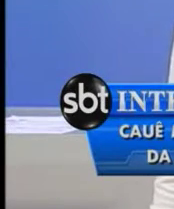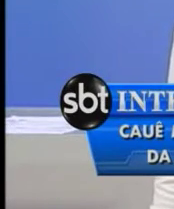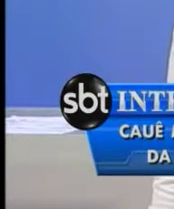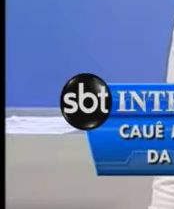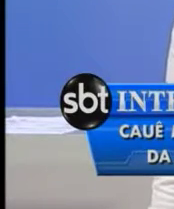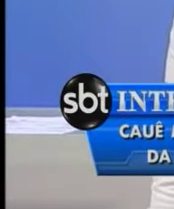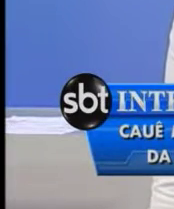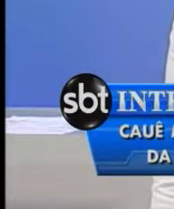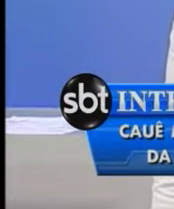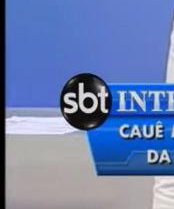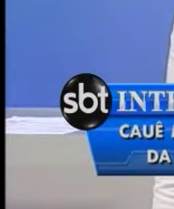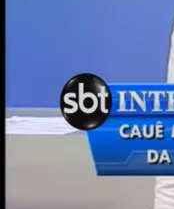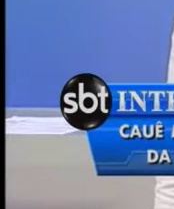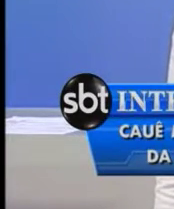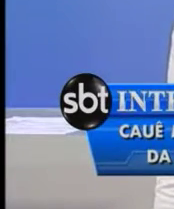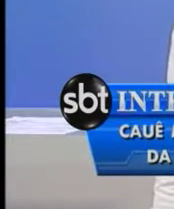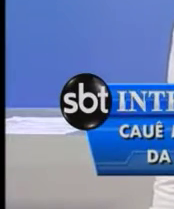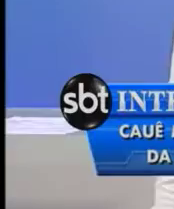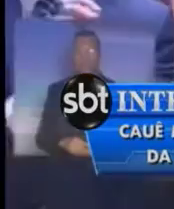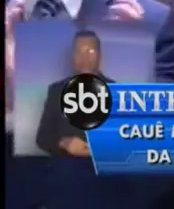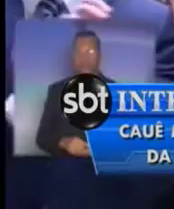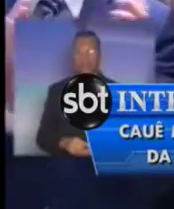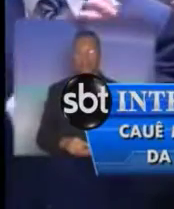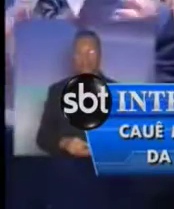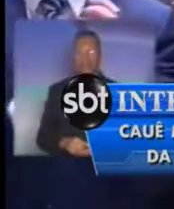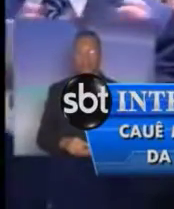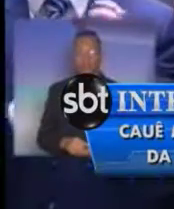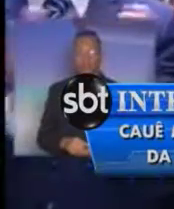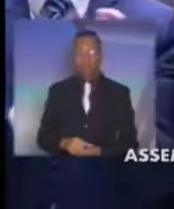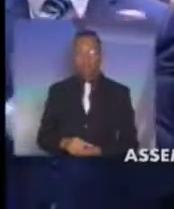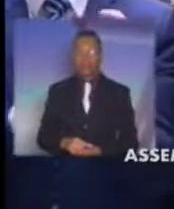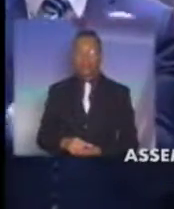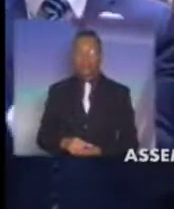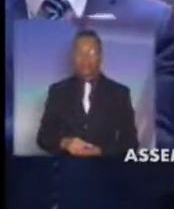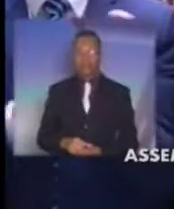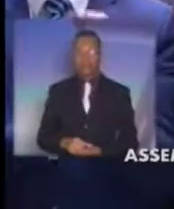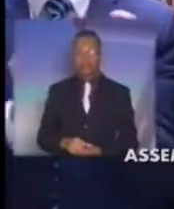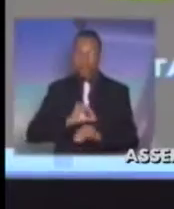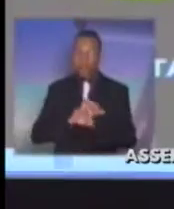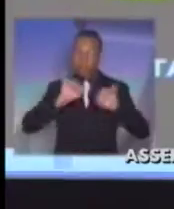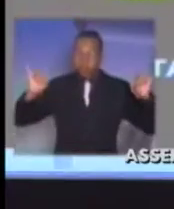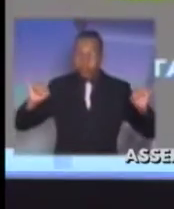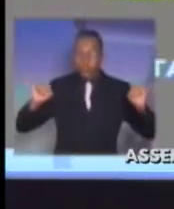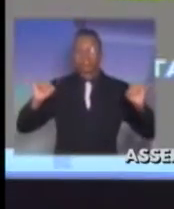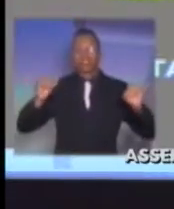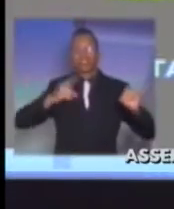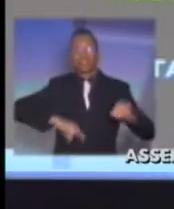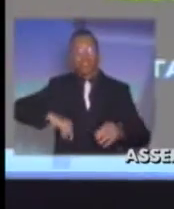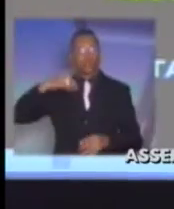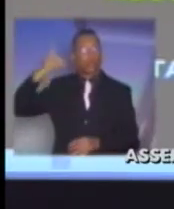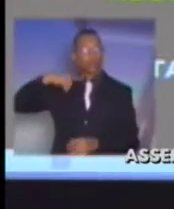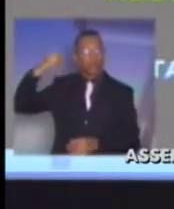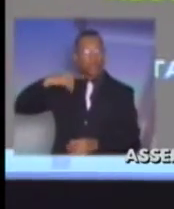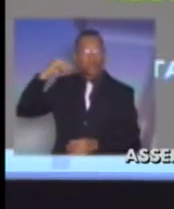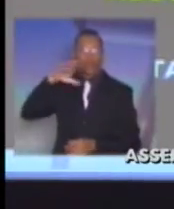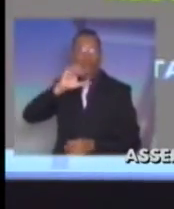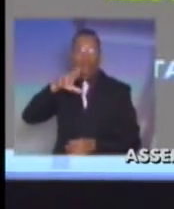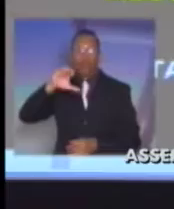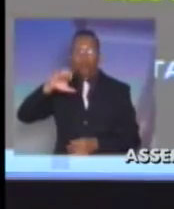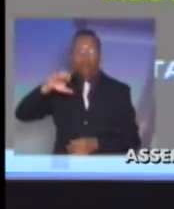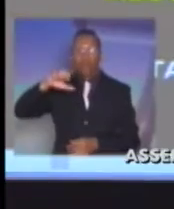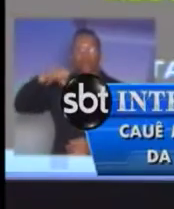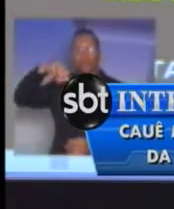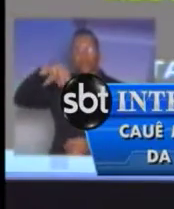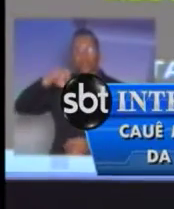presidente do legislativo paulista macris foi eleito com 88 dos 94 votos da casa ele tem